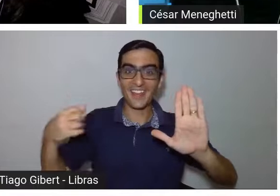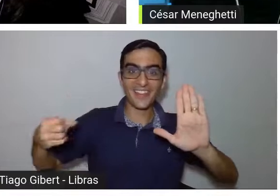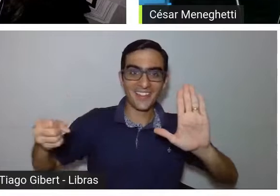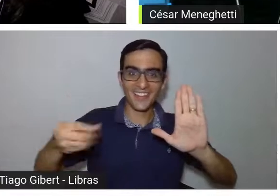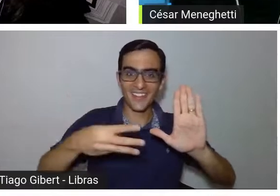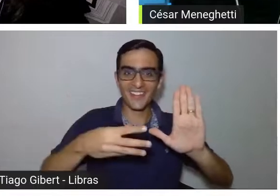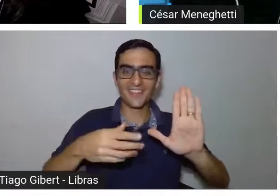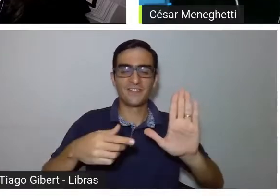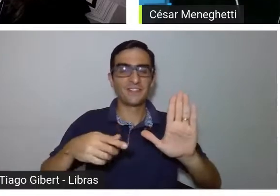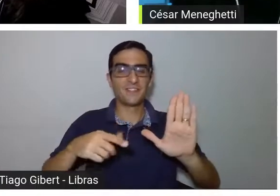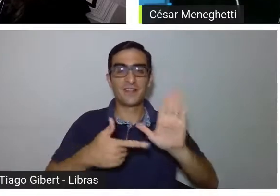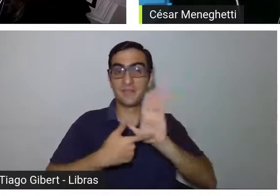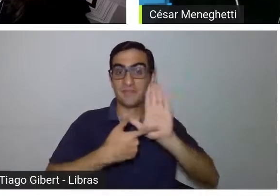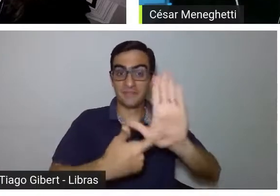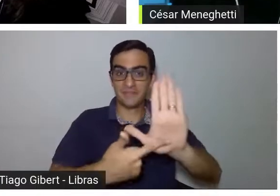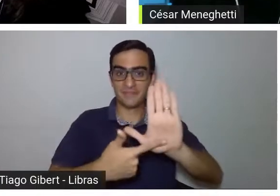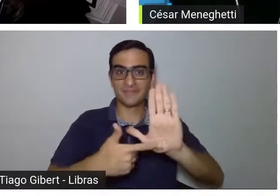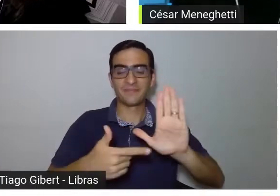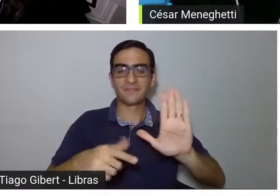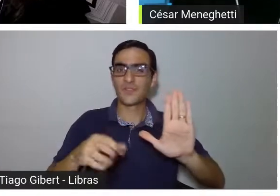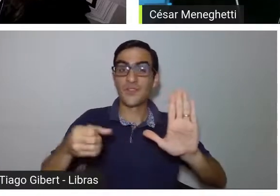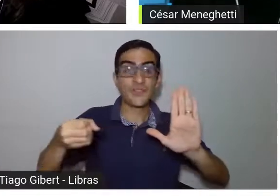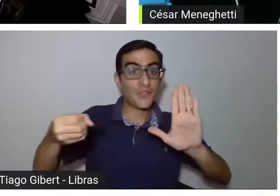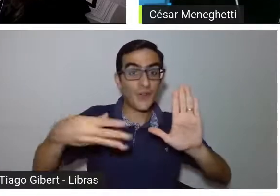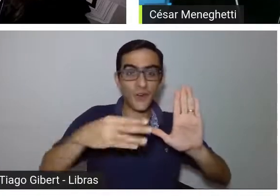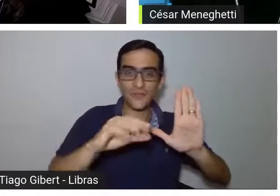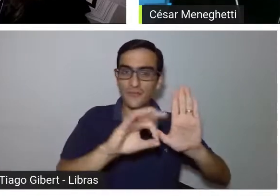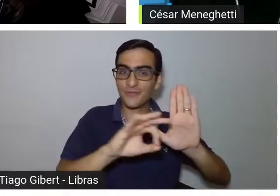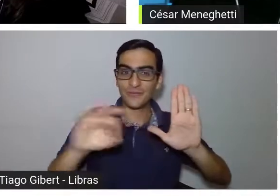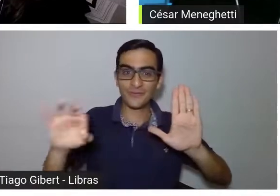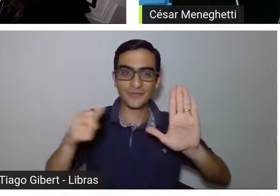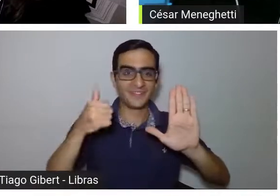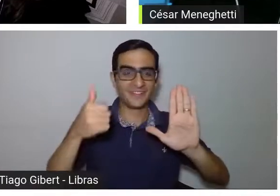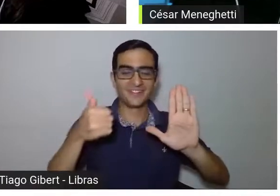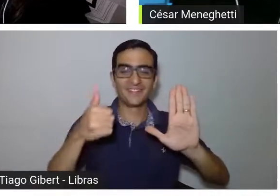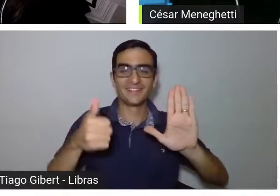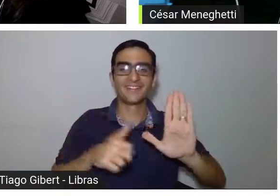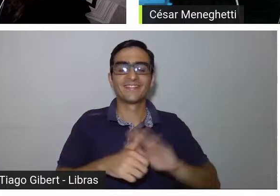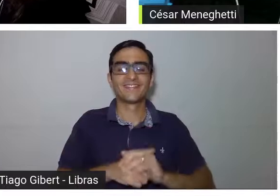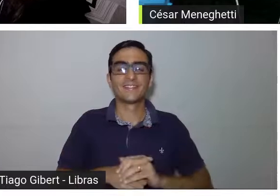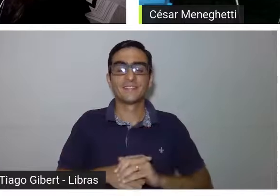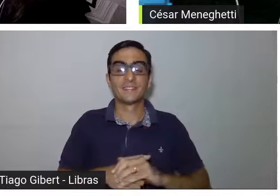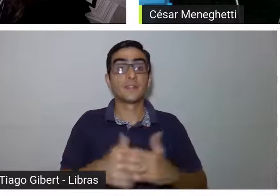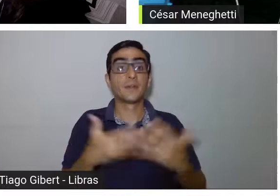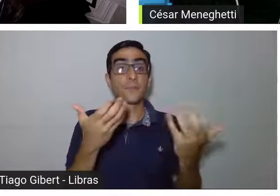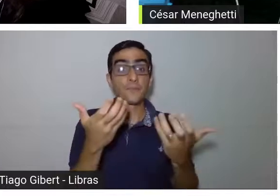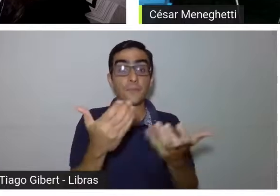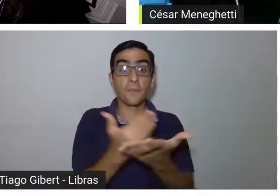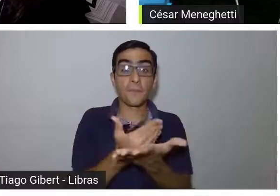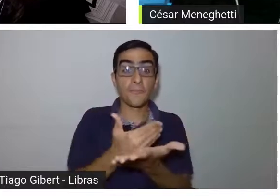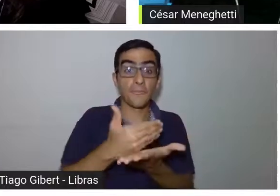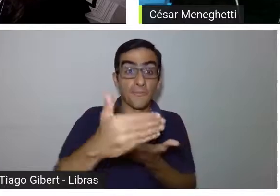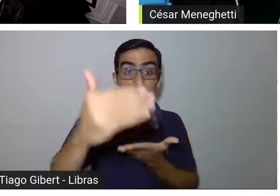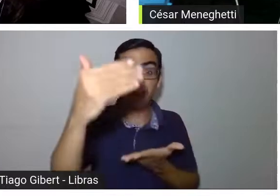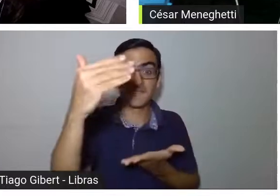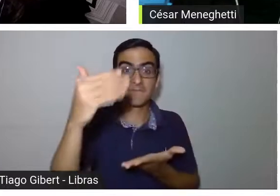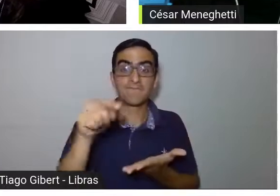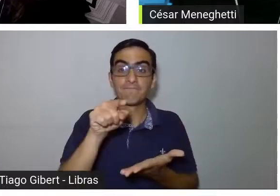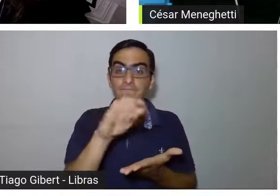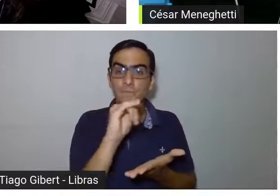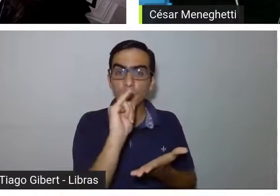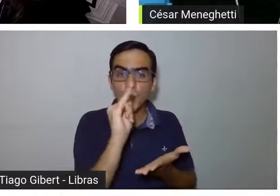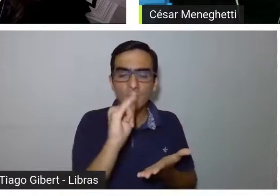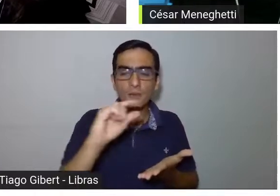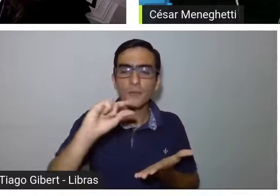recente exposição, um trabalho novíssimo. E então eu queria já começar você contando